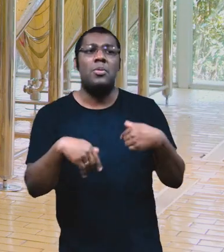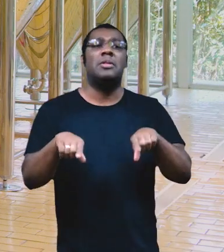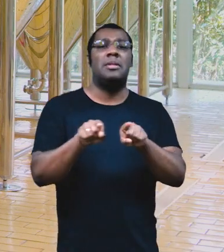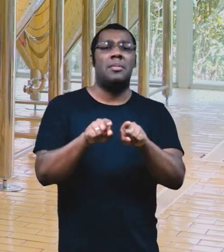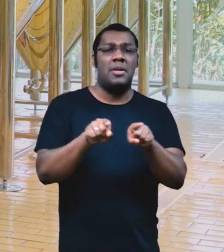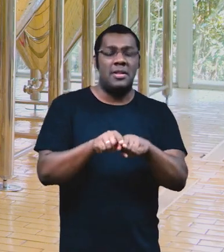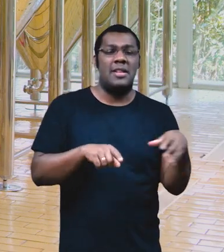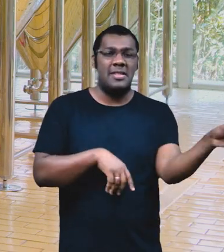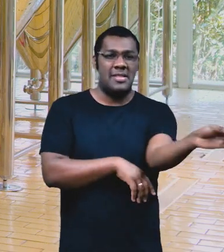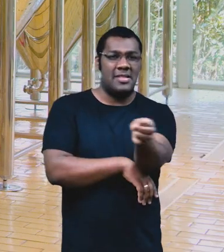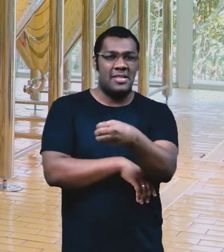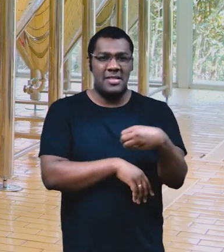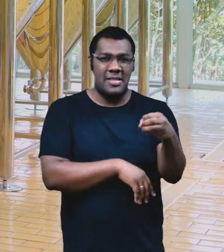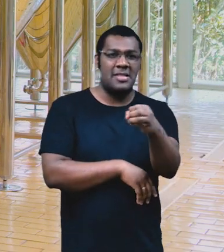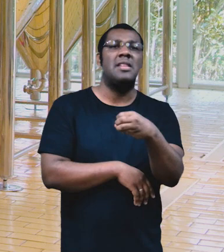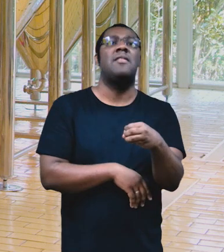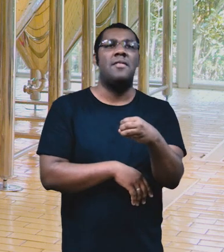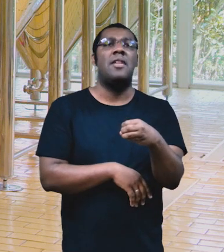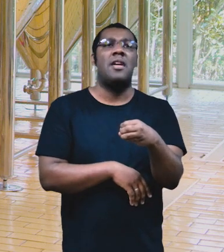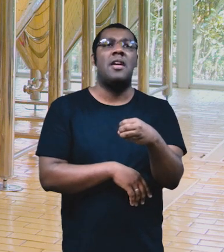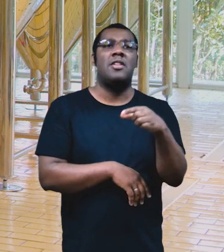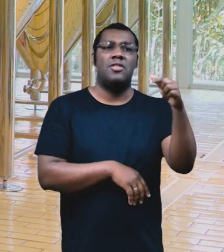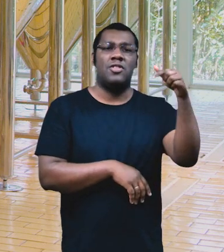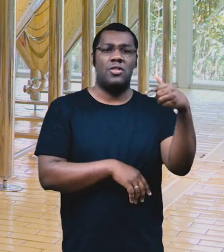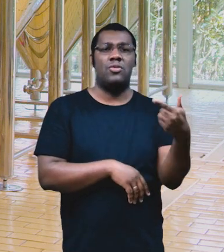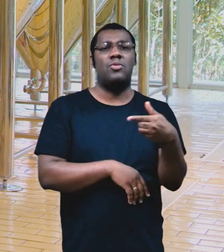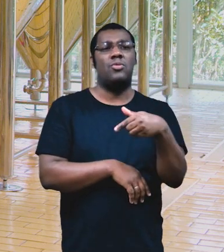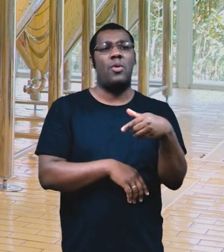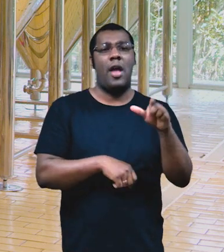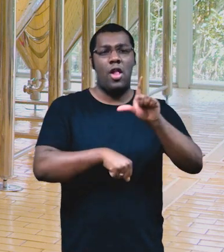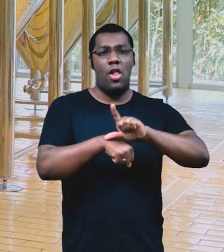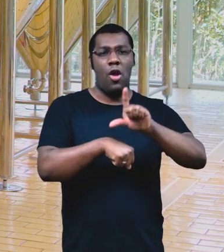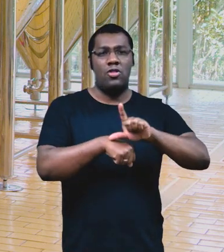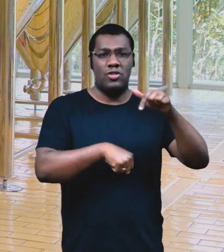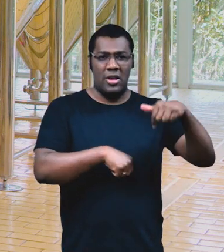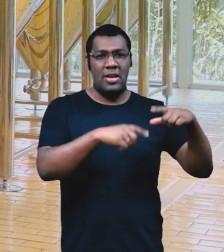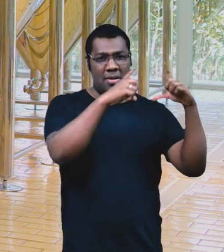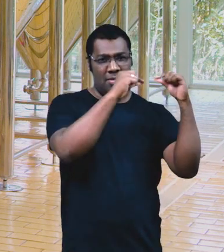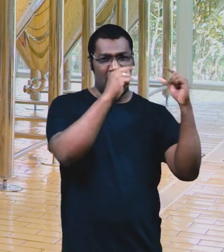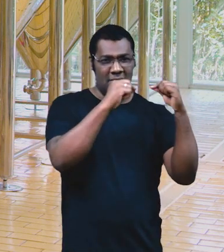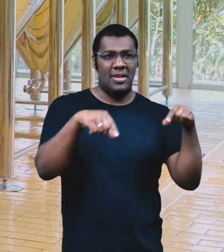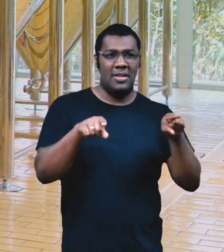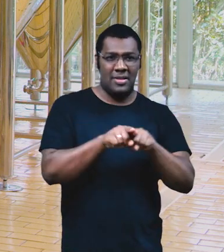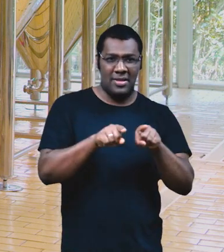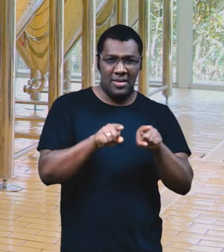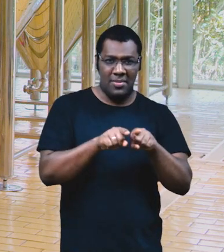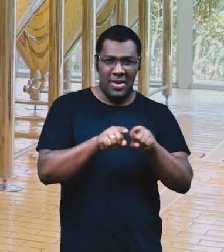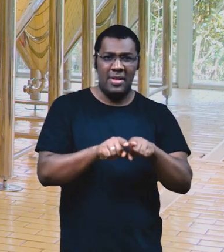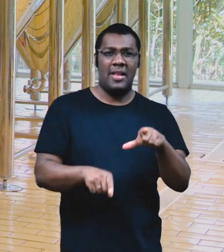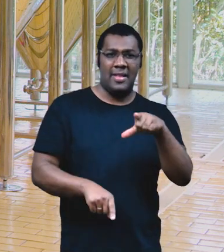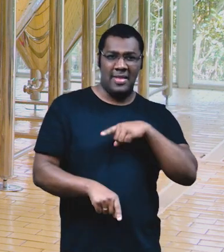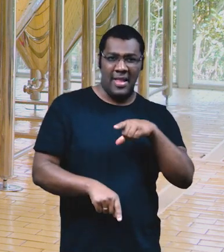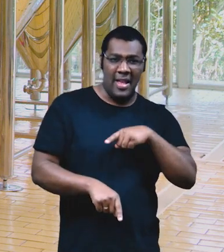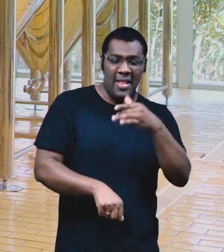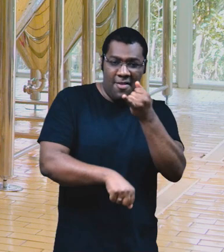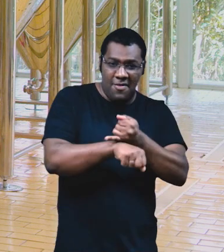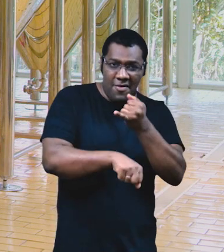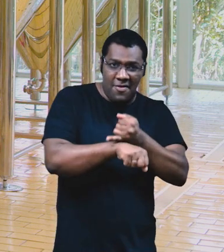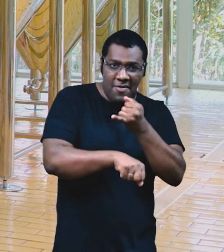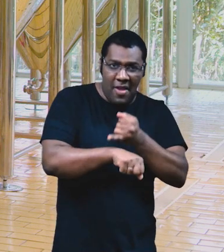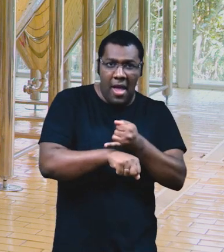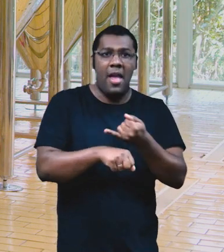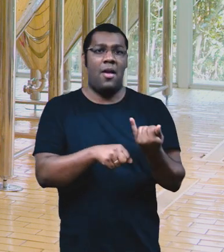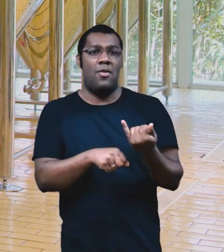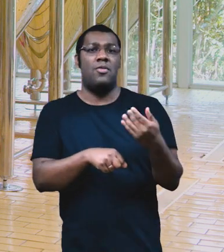Brasília. E a gente também tem produção de envase, né, em garrafas e latas, que a gente tem um pouco de distribuição nacional, a gente vende para vários